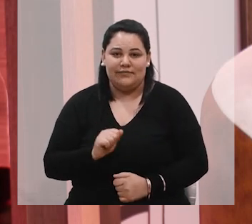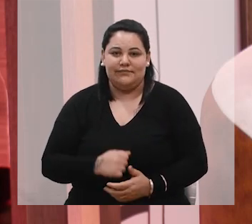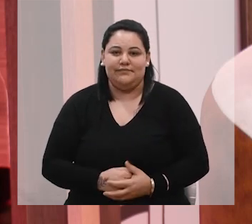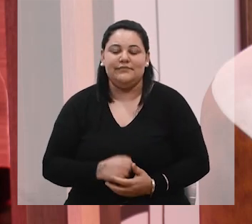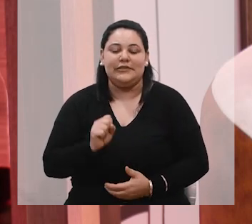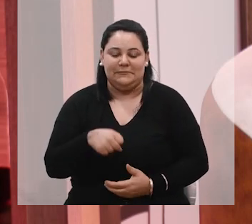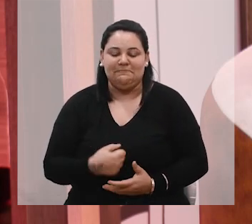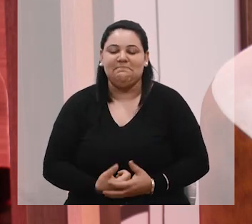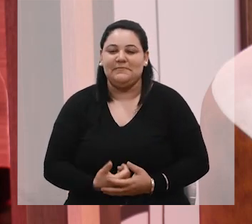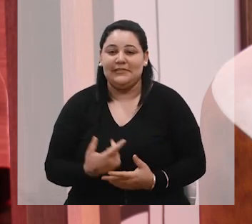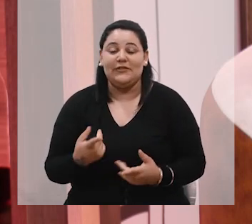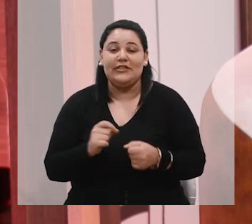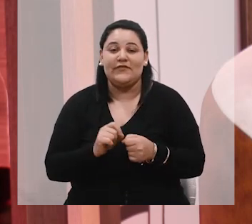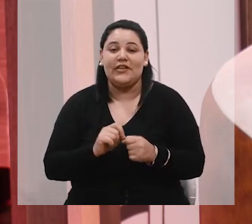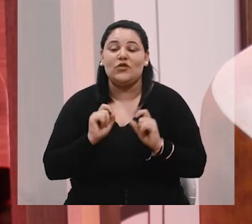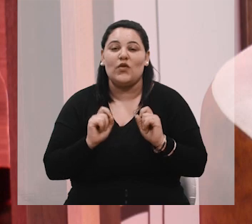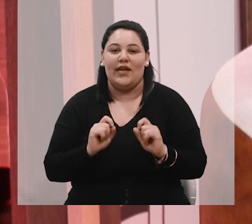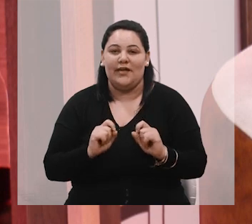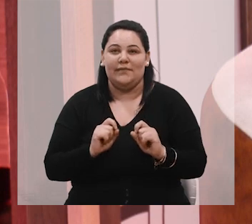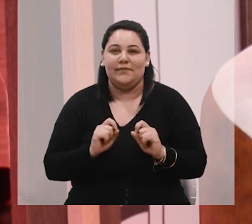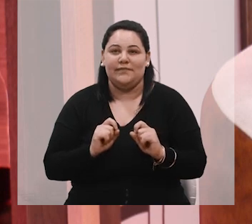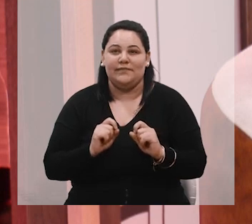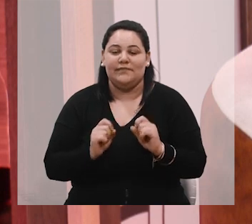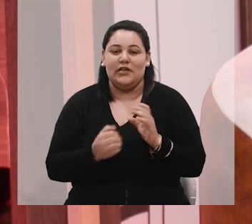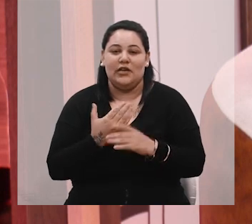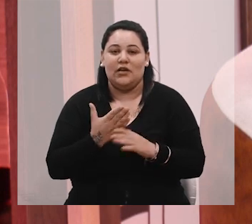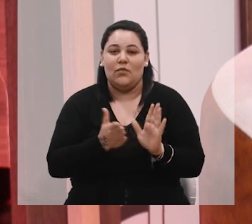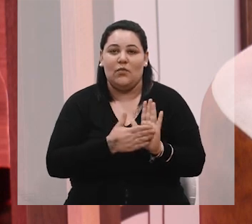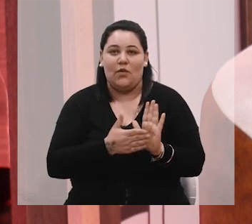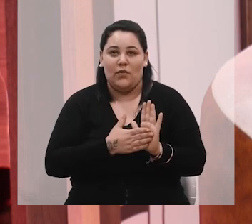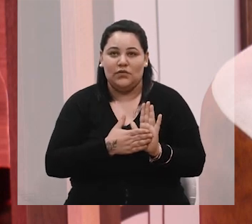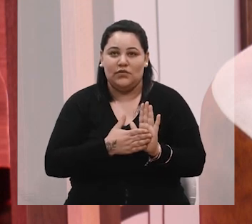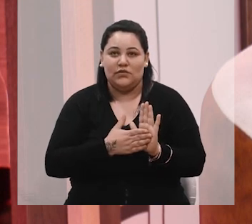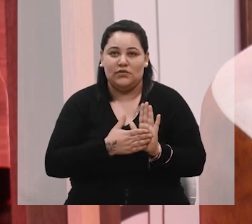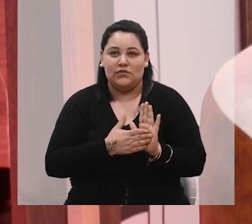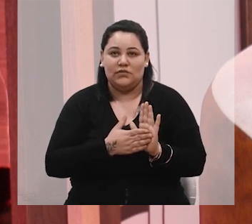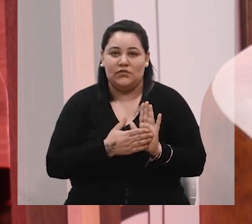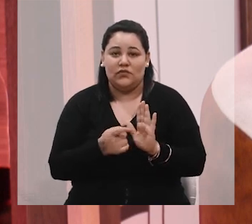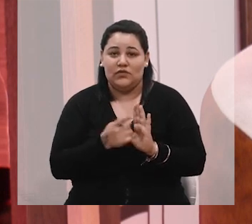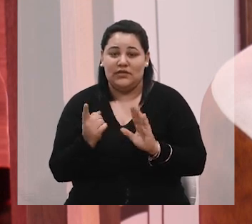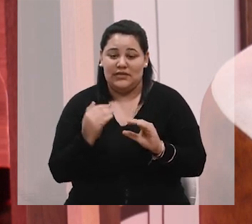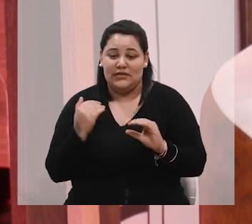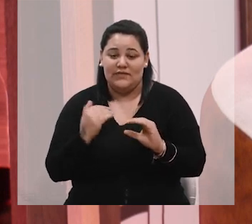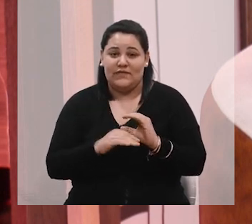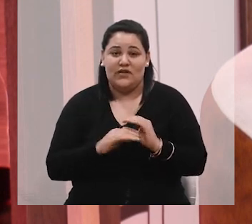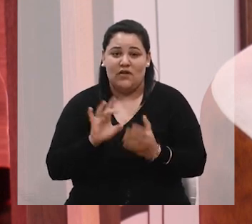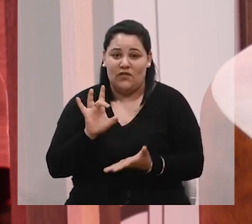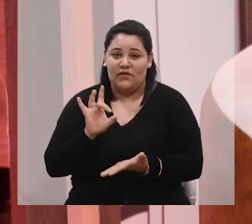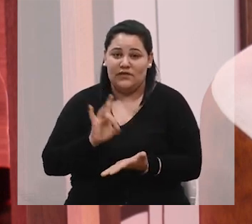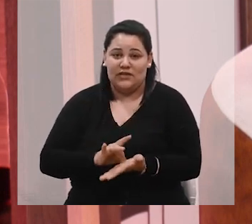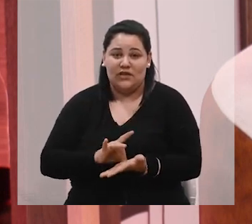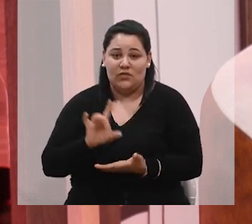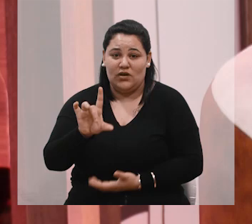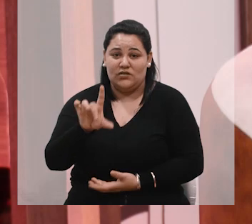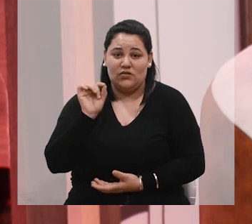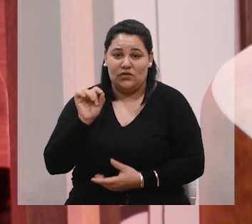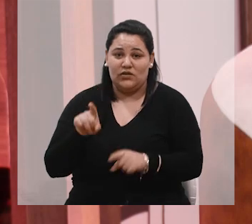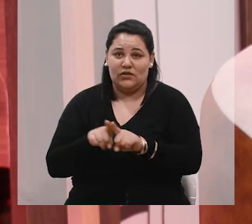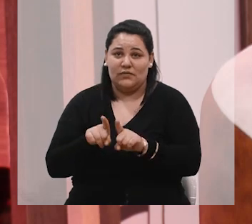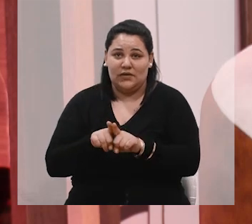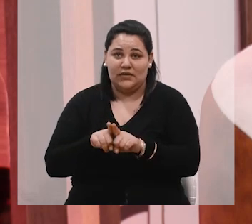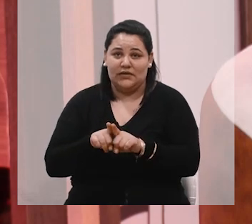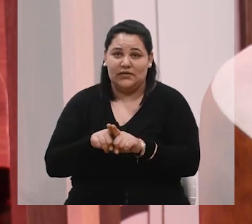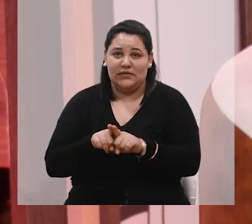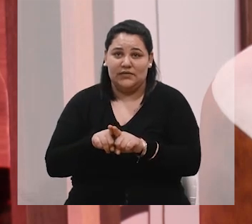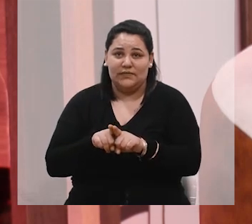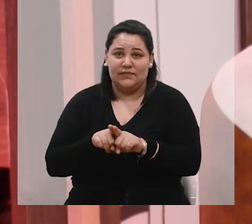Então, eles partem da seguinte proposta. Você, a partir do momento que você envia os originais, que eles são selecionados,